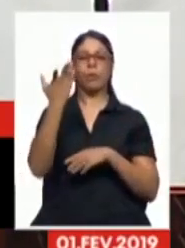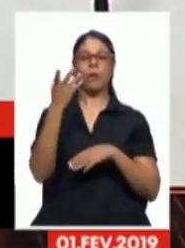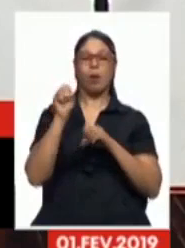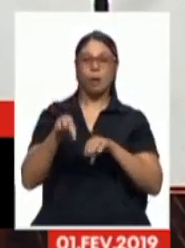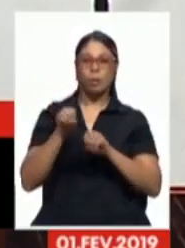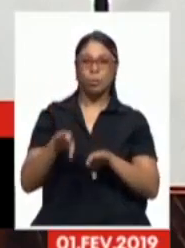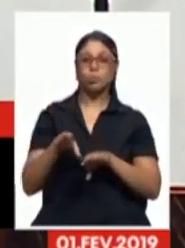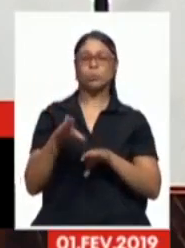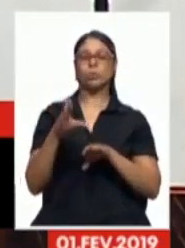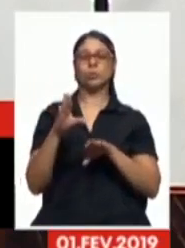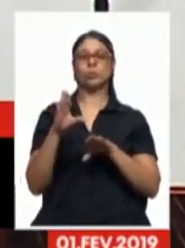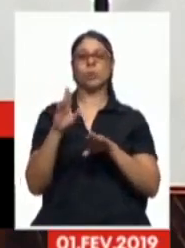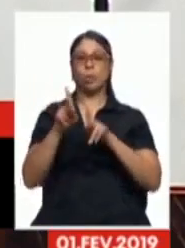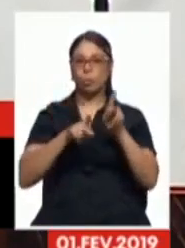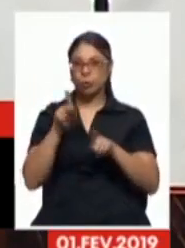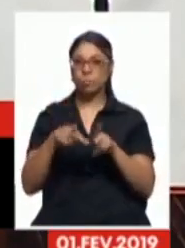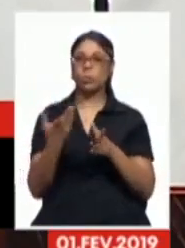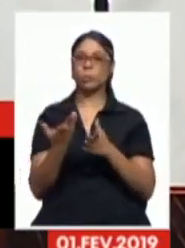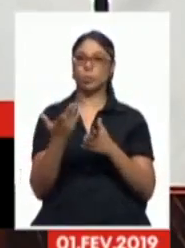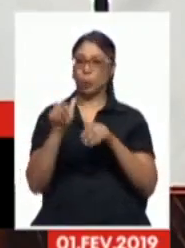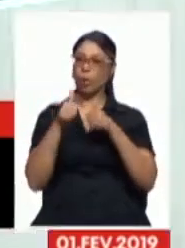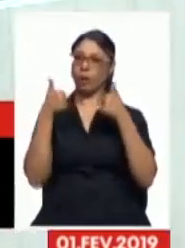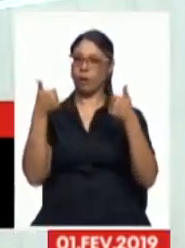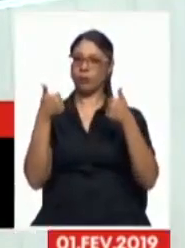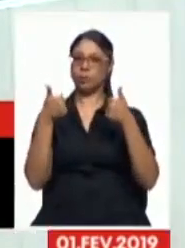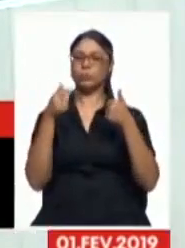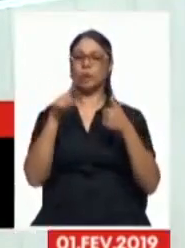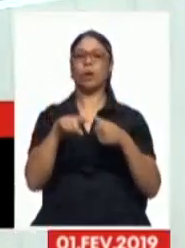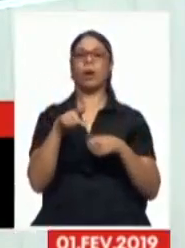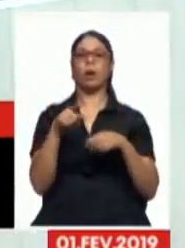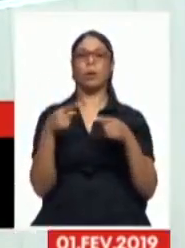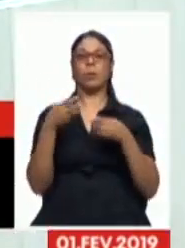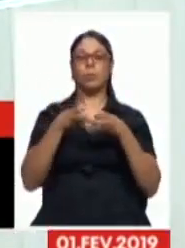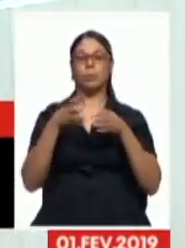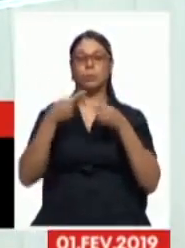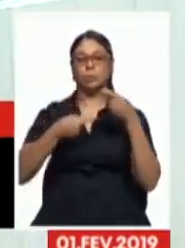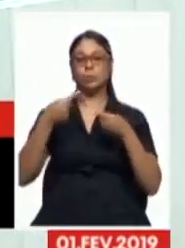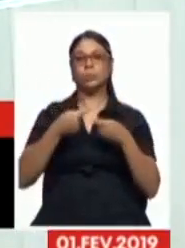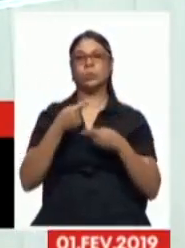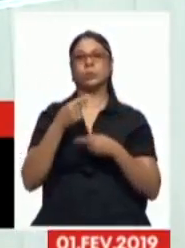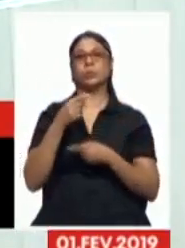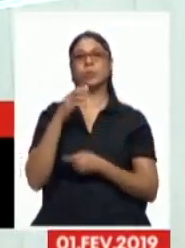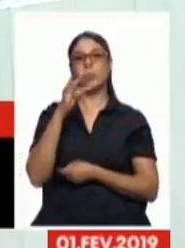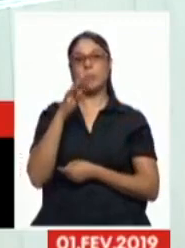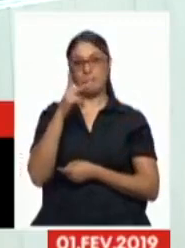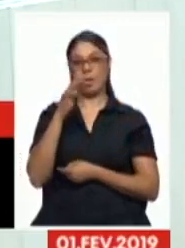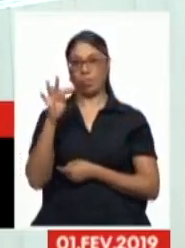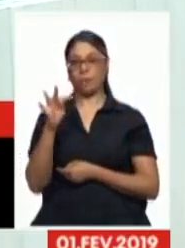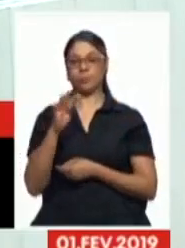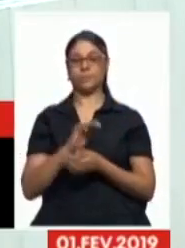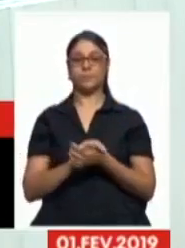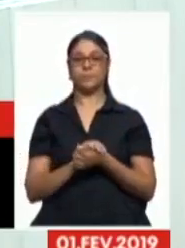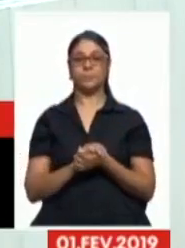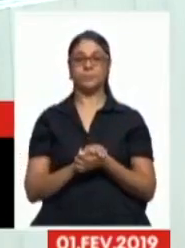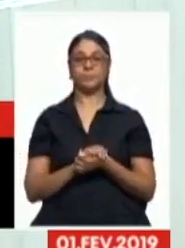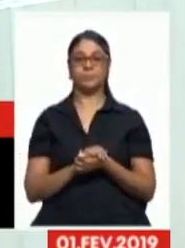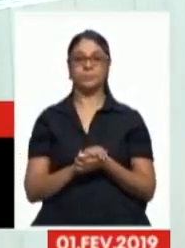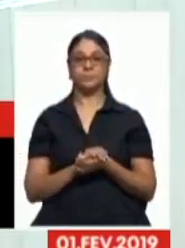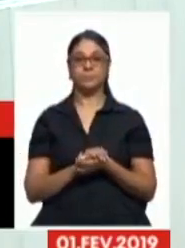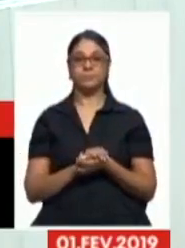de qualidade. Ela, Beatriz Cerqueira, do Partido dos Trabalhadores. Bernardo Bartolomeu